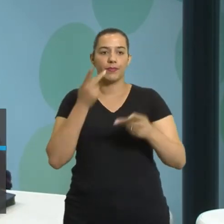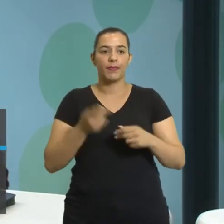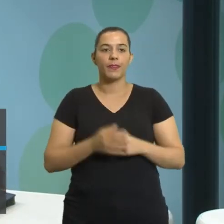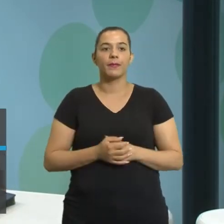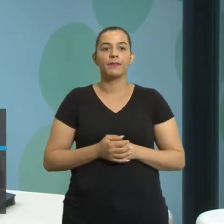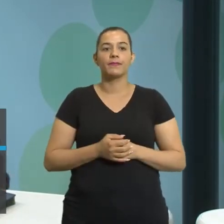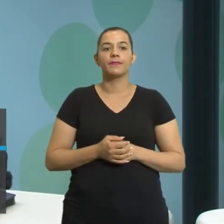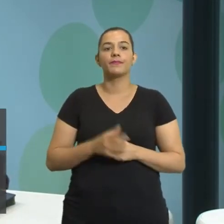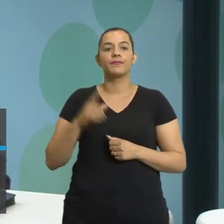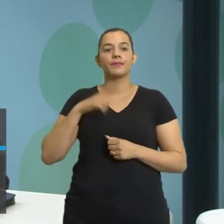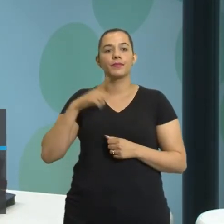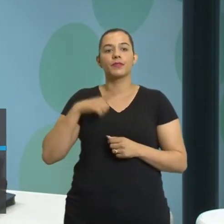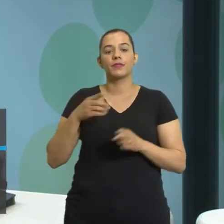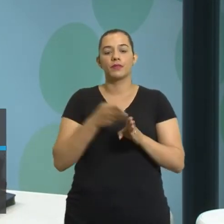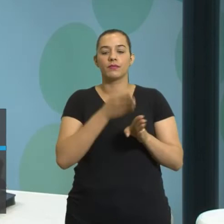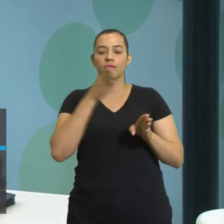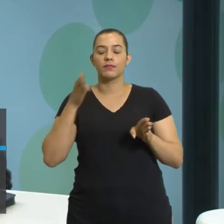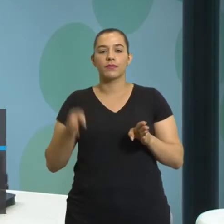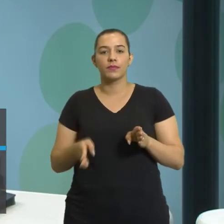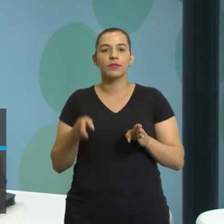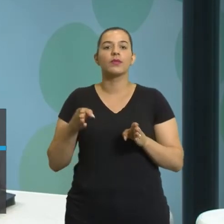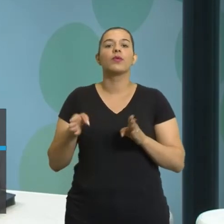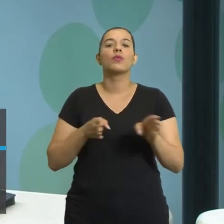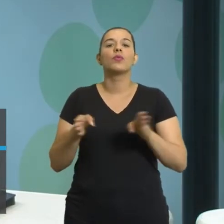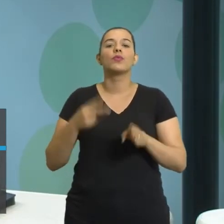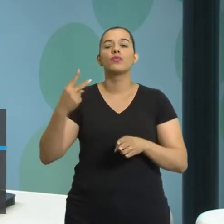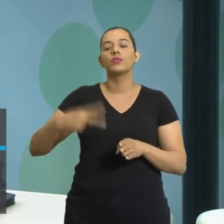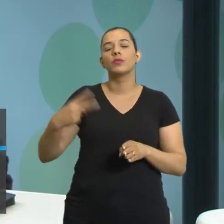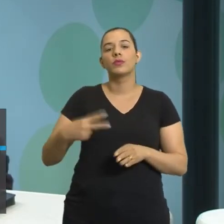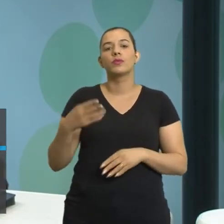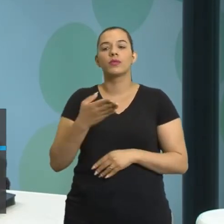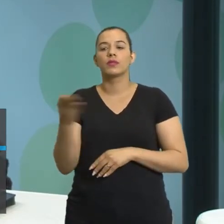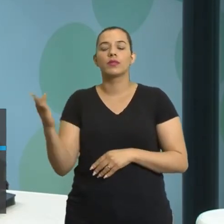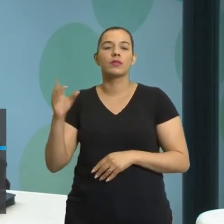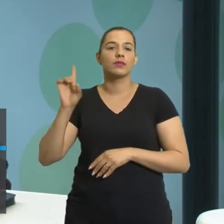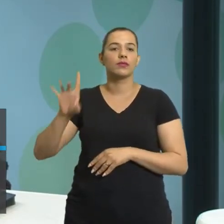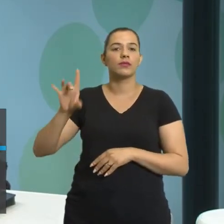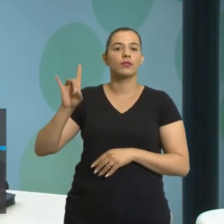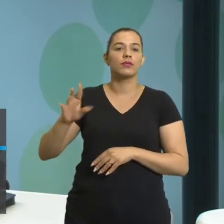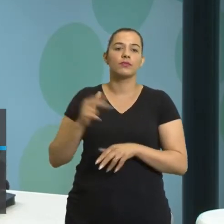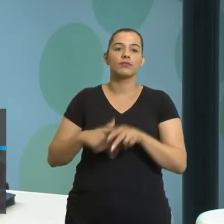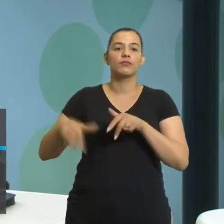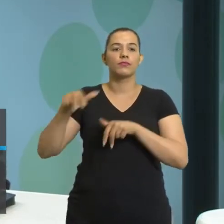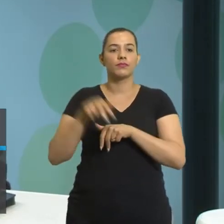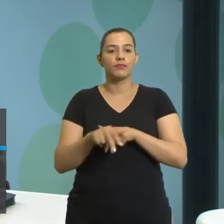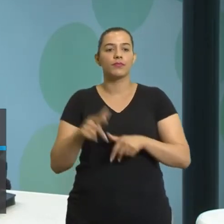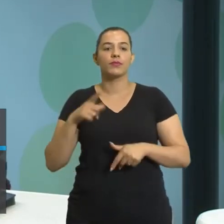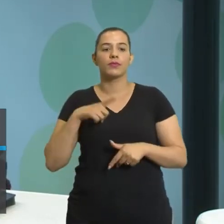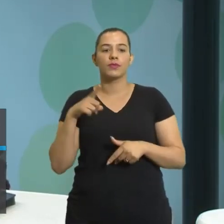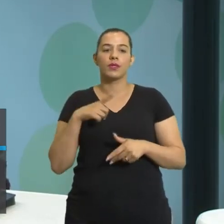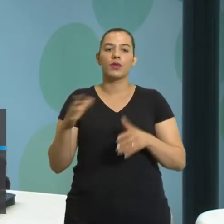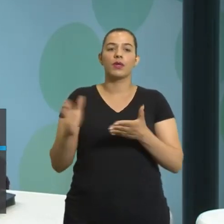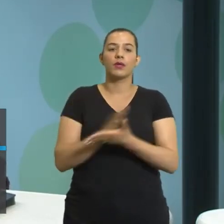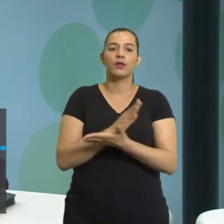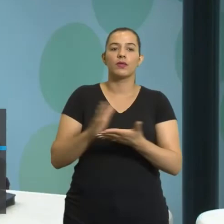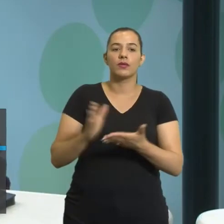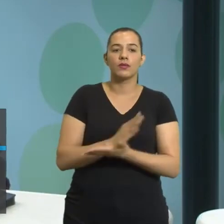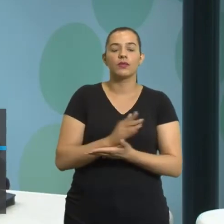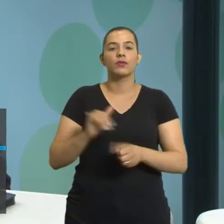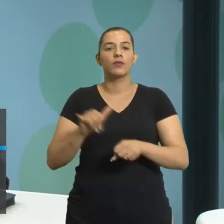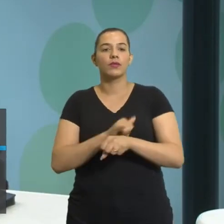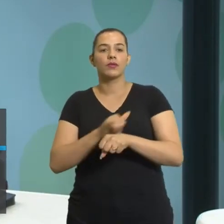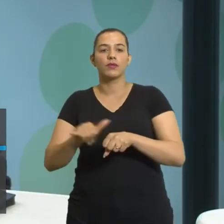Chegamos, então, num segundo momento em que ele realmente tem mais autonomia. E para isso nós selecionamos aqui uma